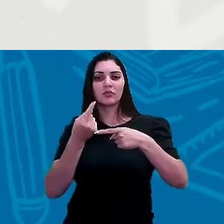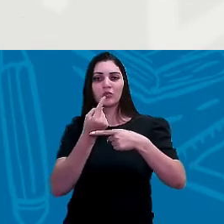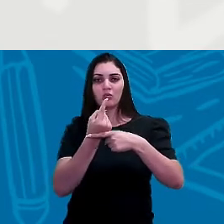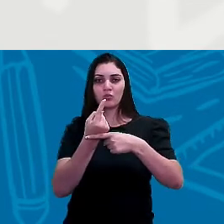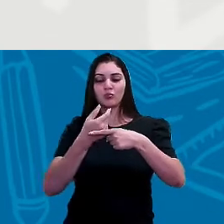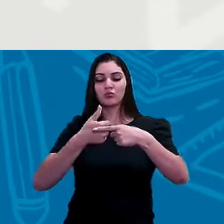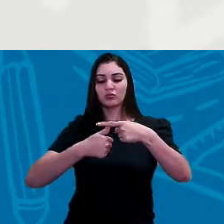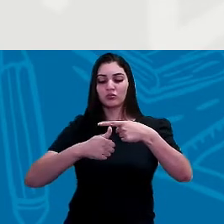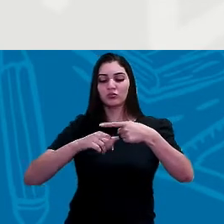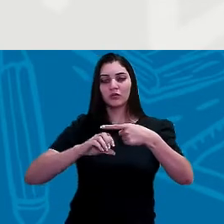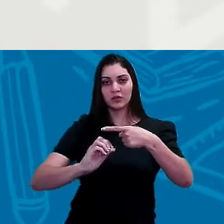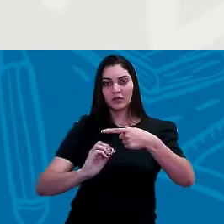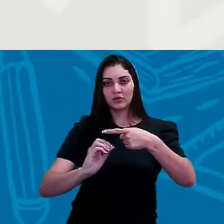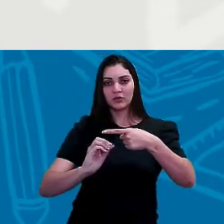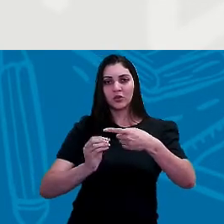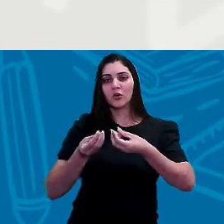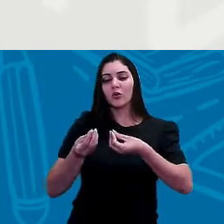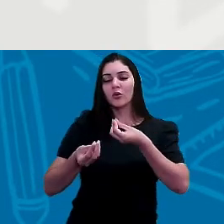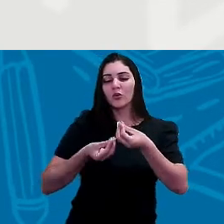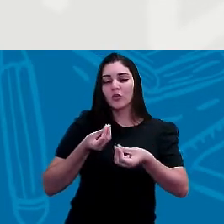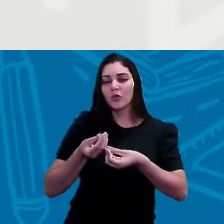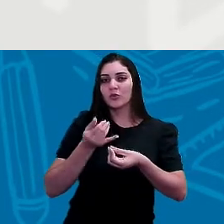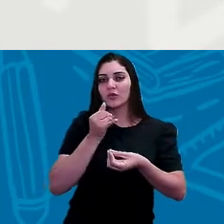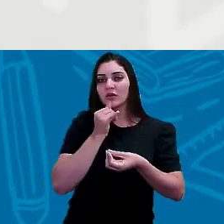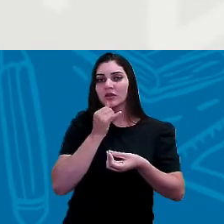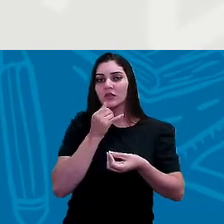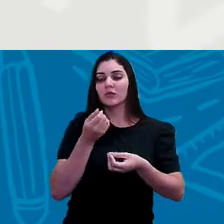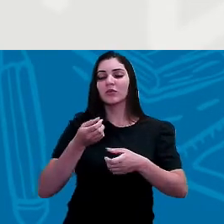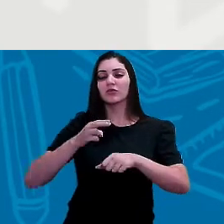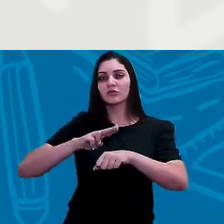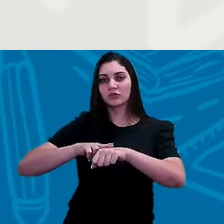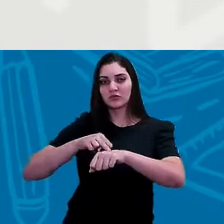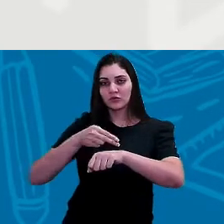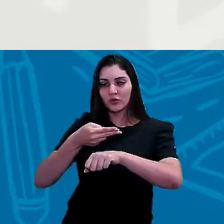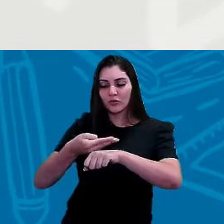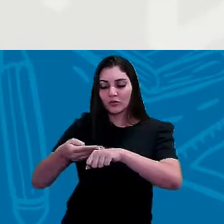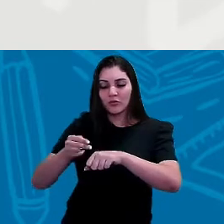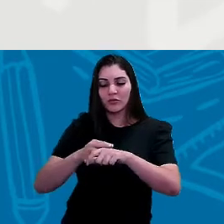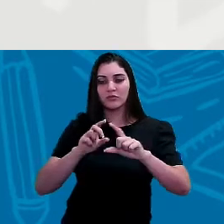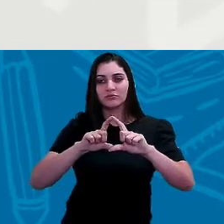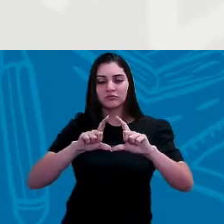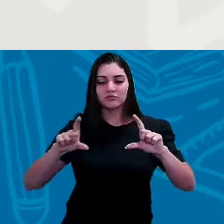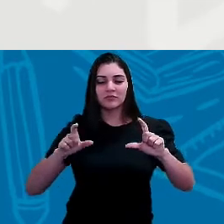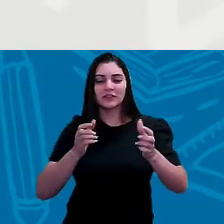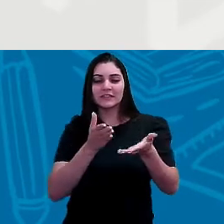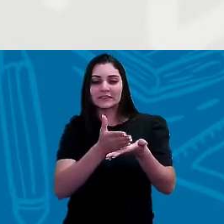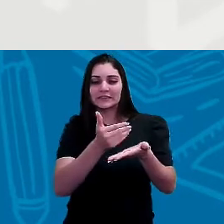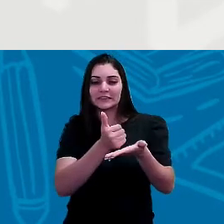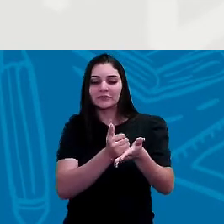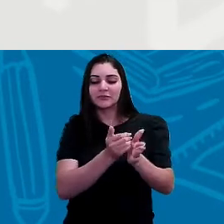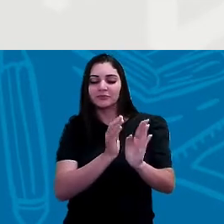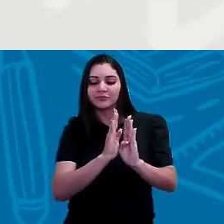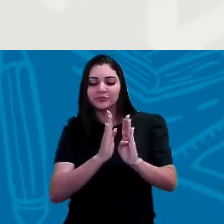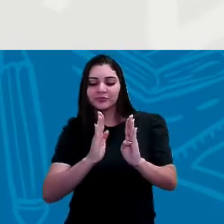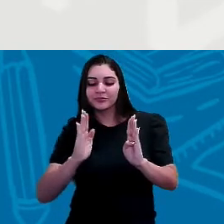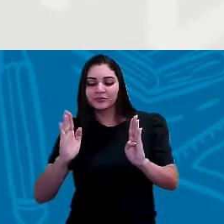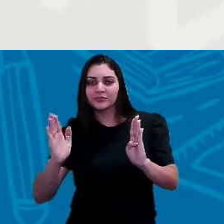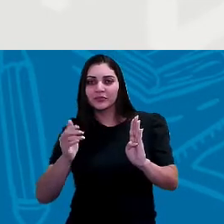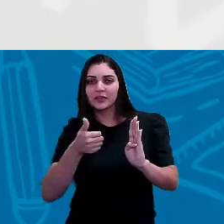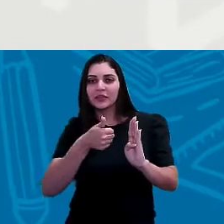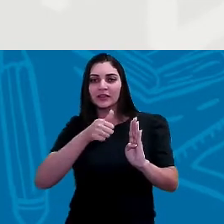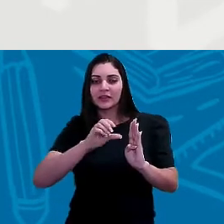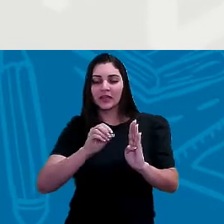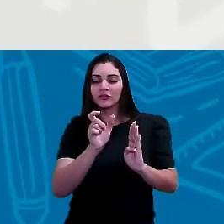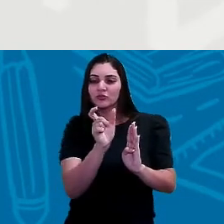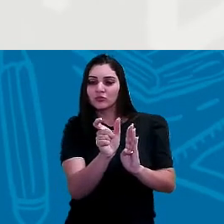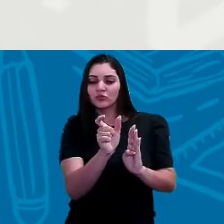sobre 10. É como se eu tivesse pego uma barra de chocolate, dividido em 10 pedacinhos e tirado um